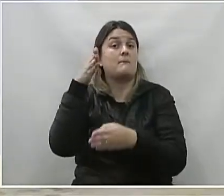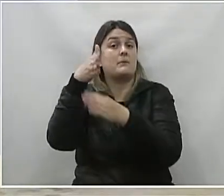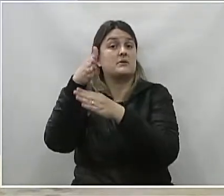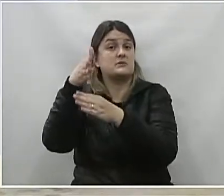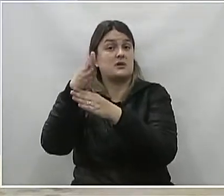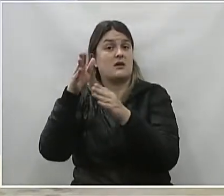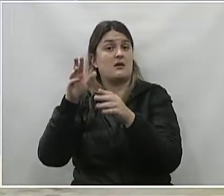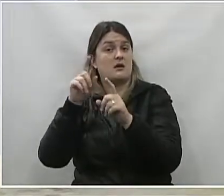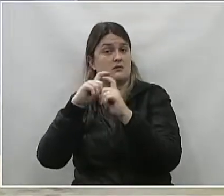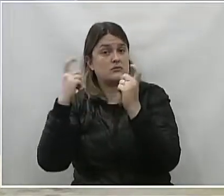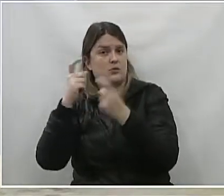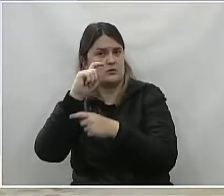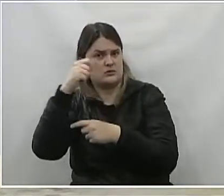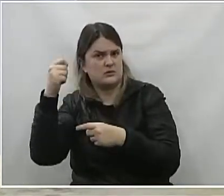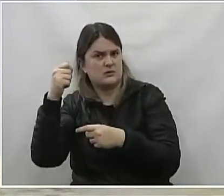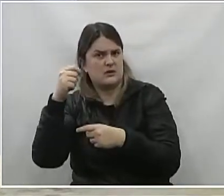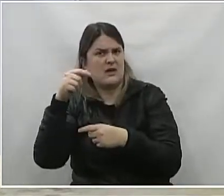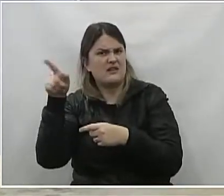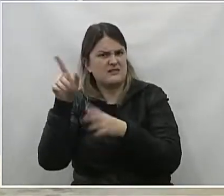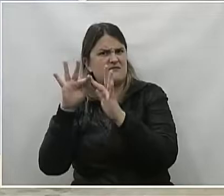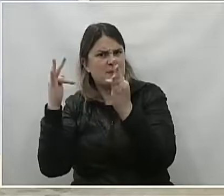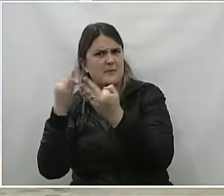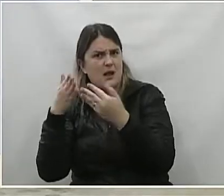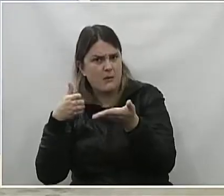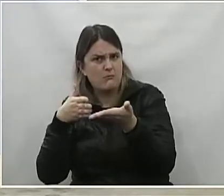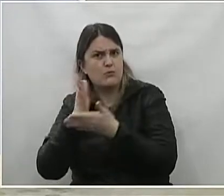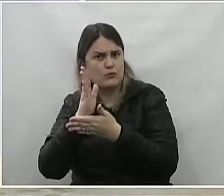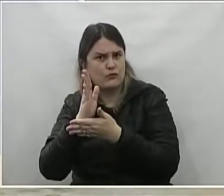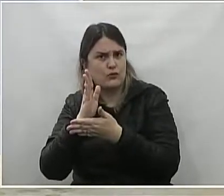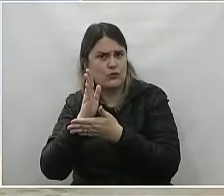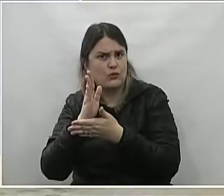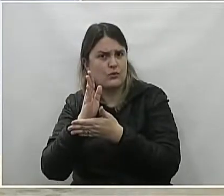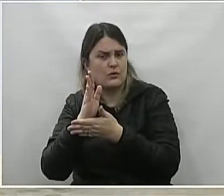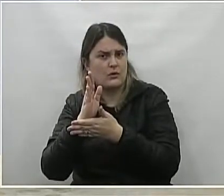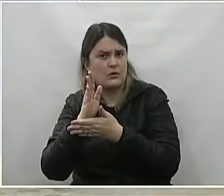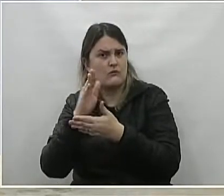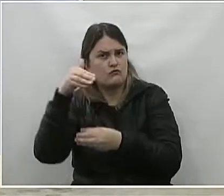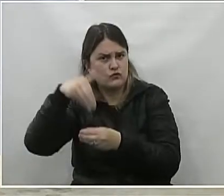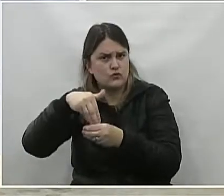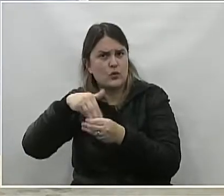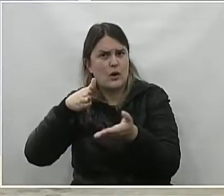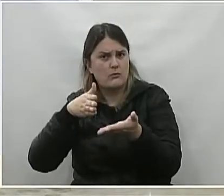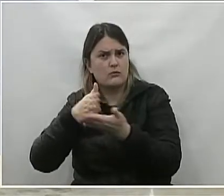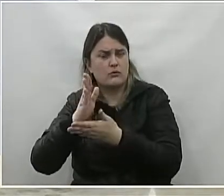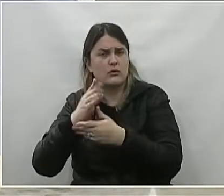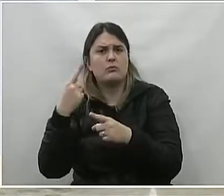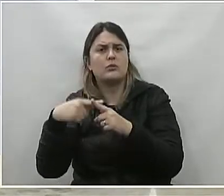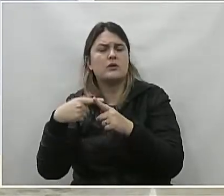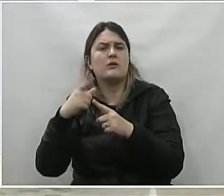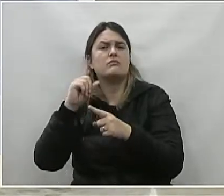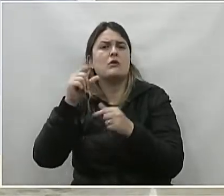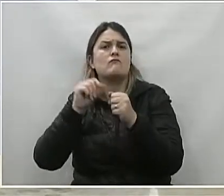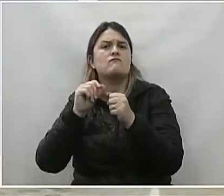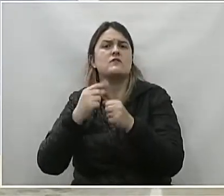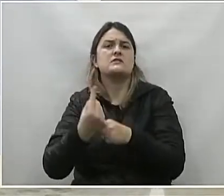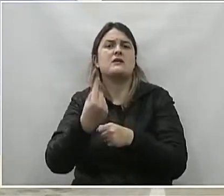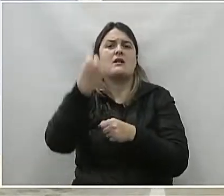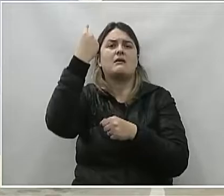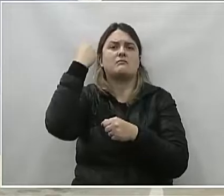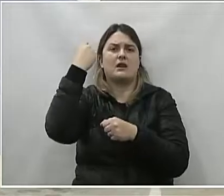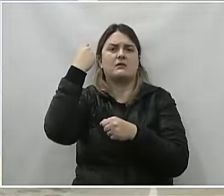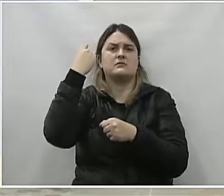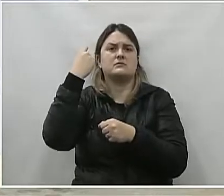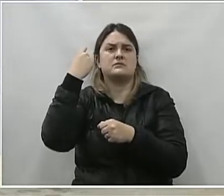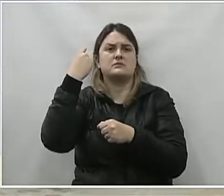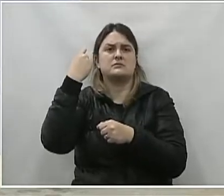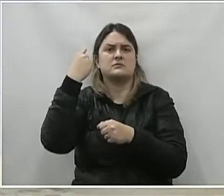dessa associação, aprovaram e deram ok para colocar o ferroviário. E por que não fizeram isso? Por que não fizeram isso e